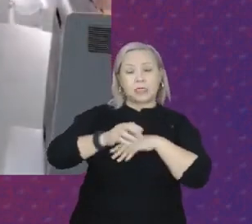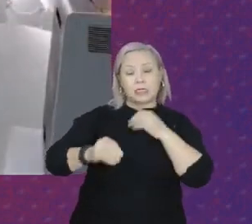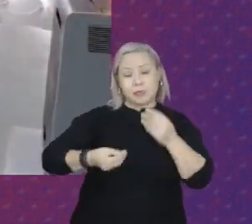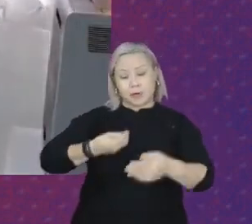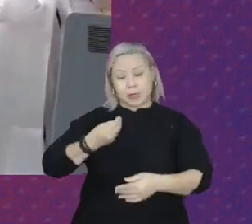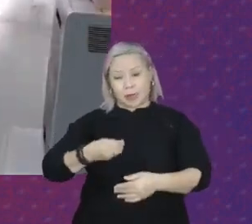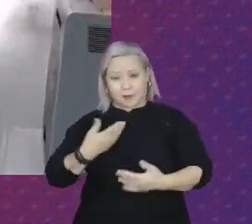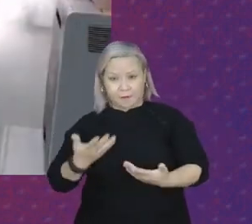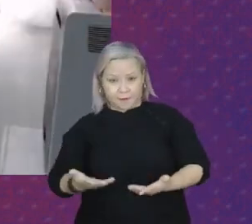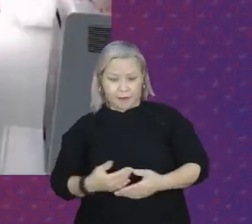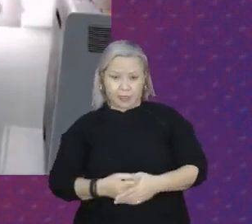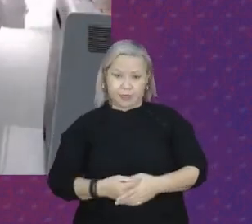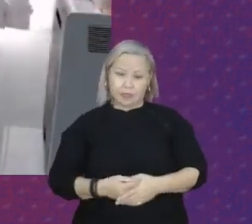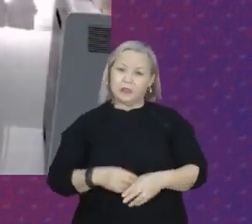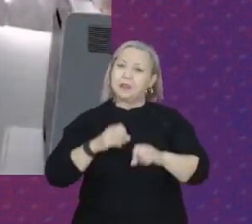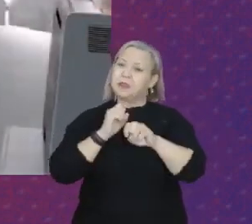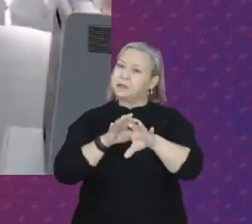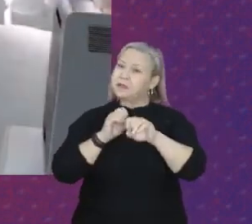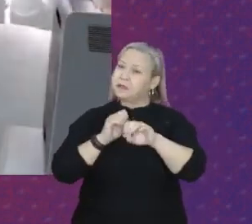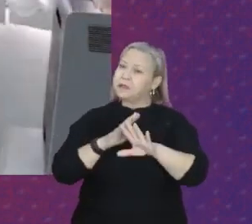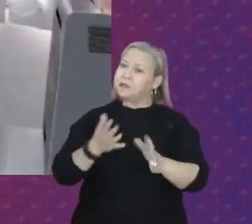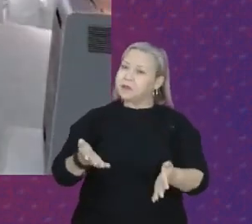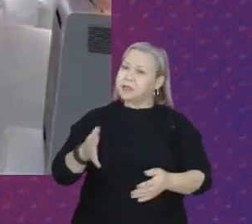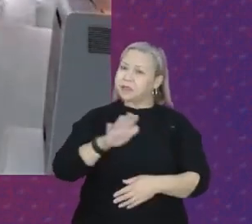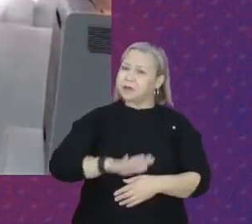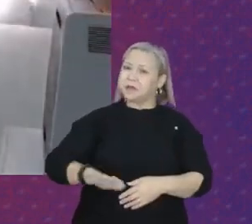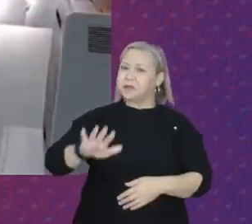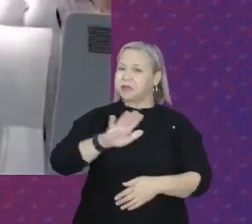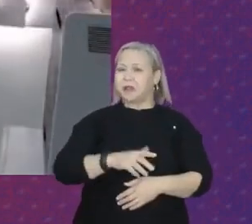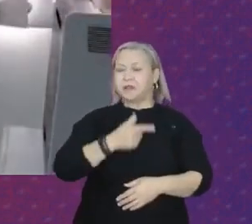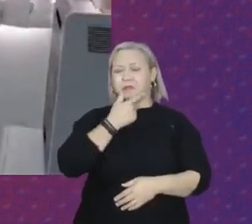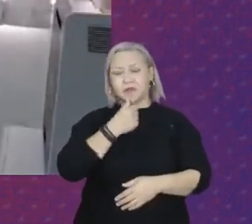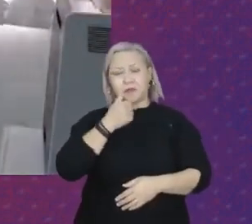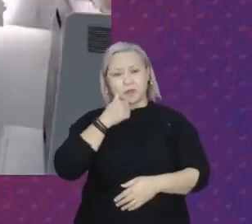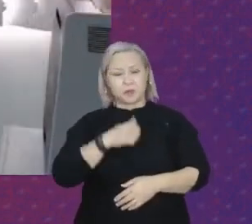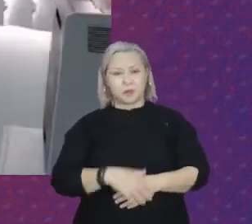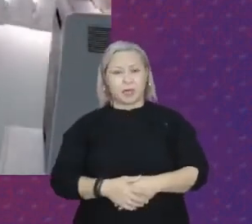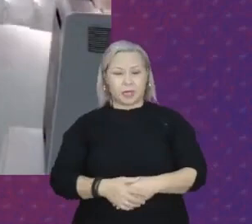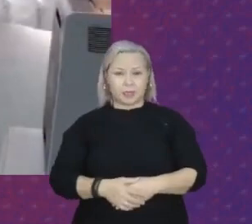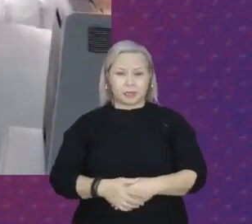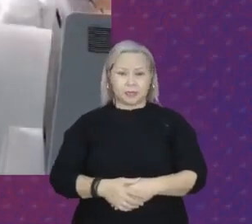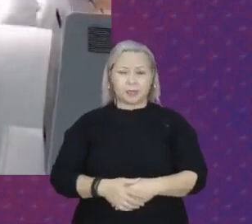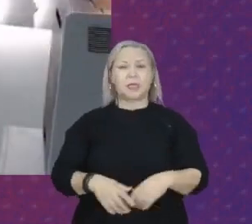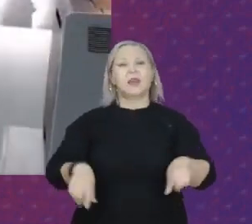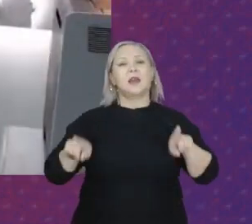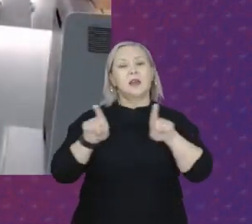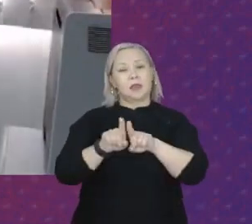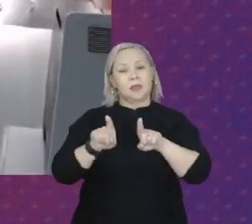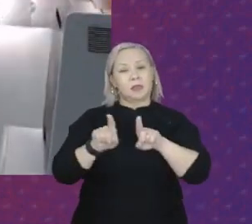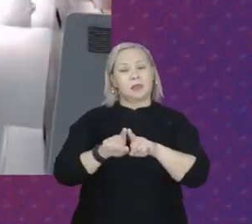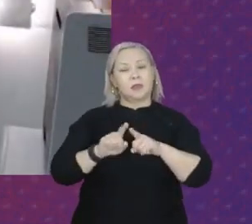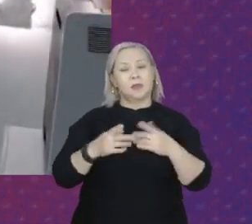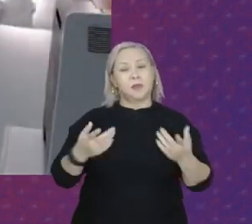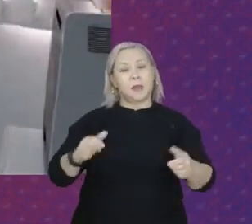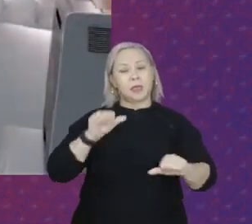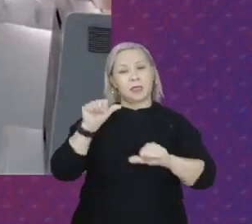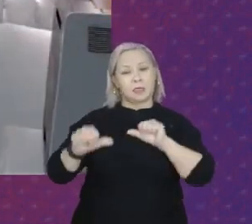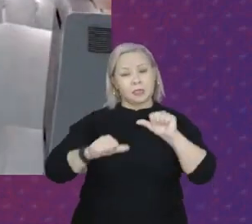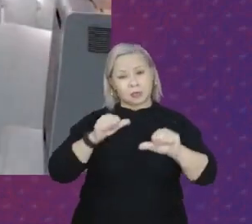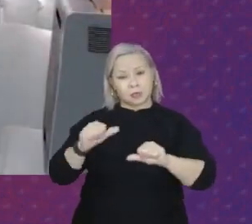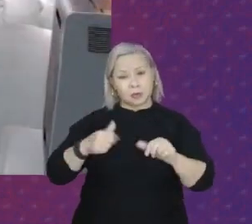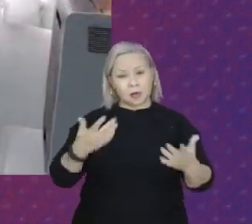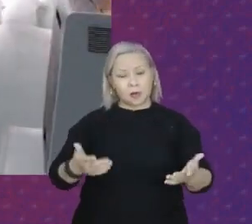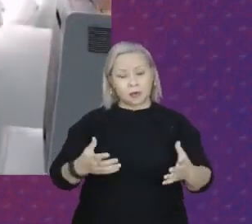vida, né, da educação de uma maneira geral de homens e mulheres, ele também acaba se tornando,